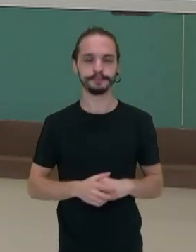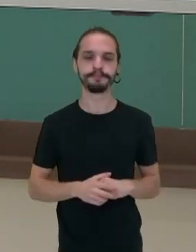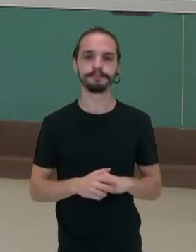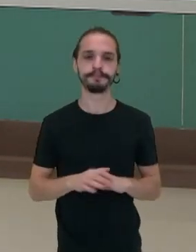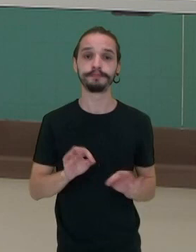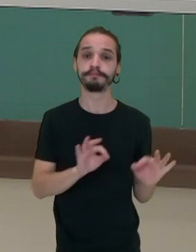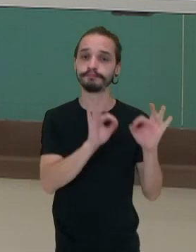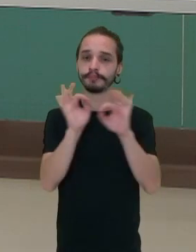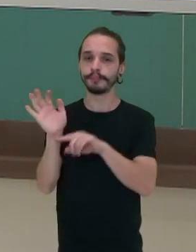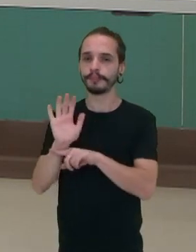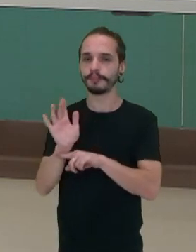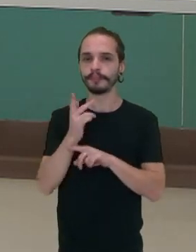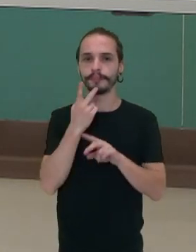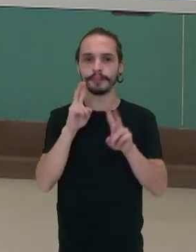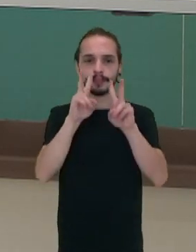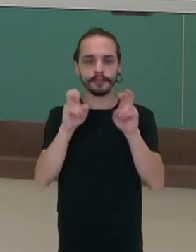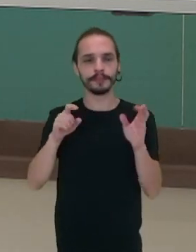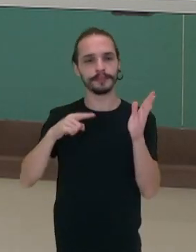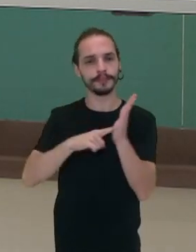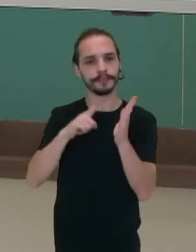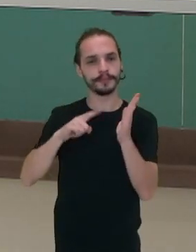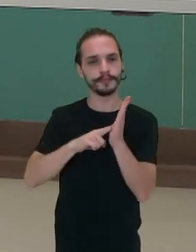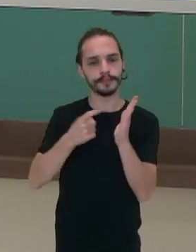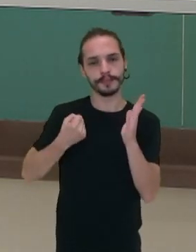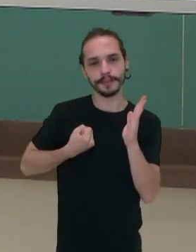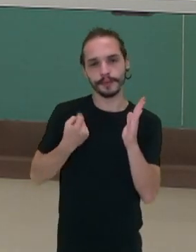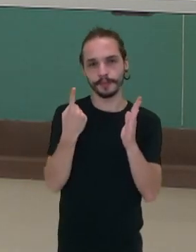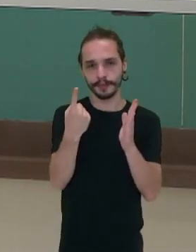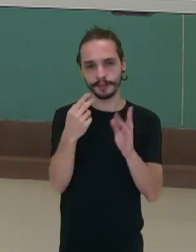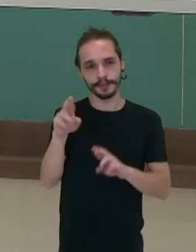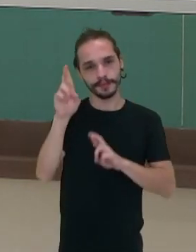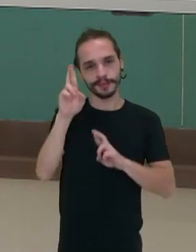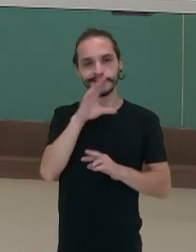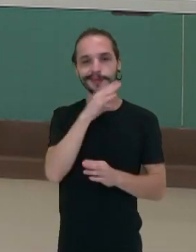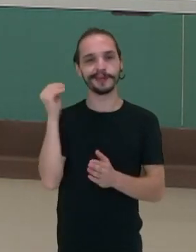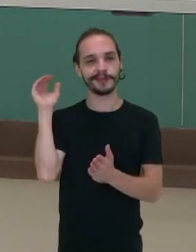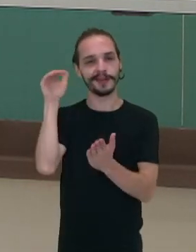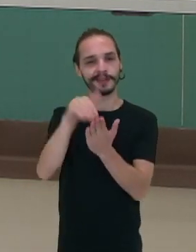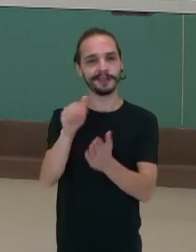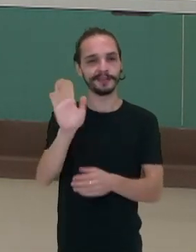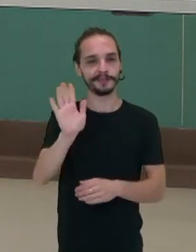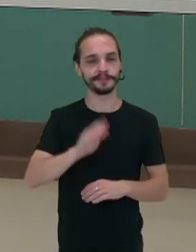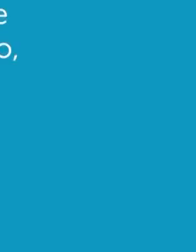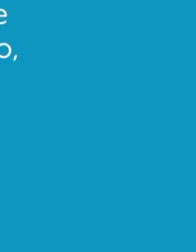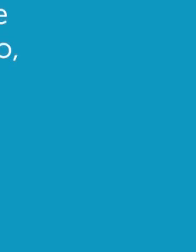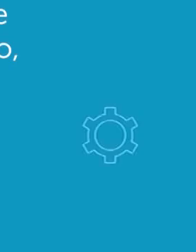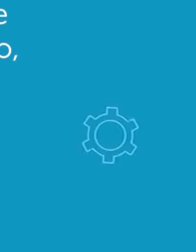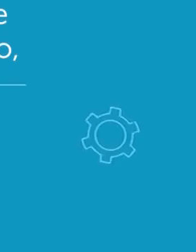Nesse vídeo nós falamos sobre impressionismo, parte número 1, e espero que vocês tenham gostado. Até a próxima. Tchau, tchau.